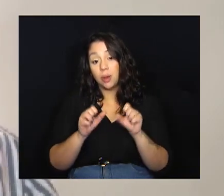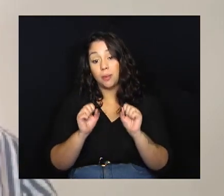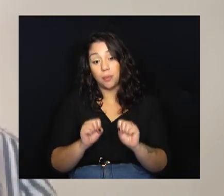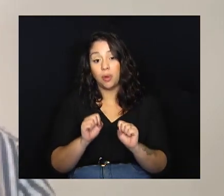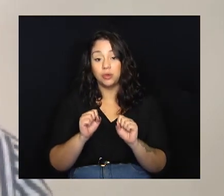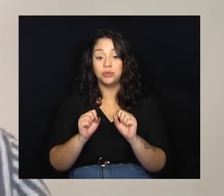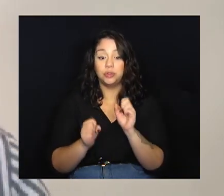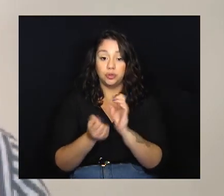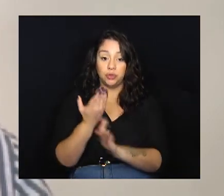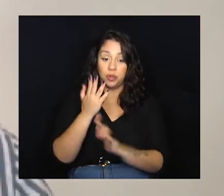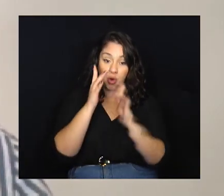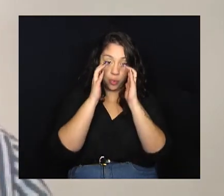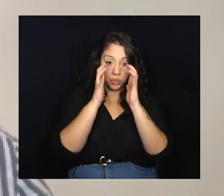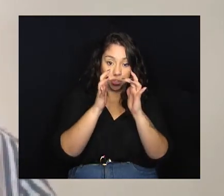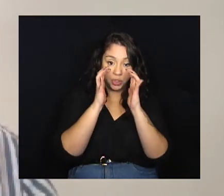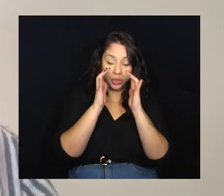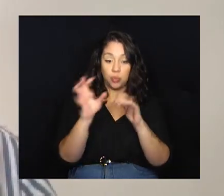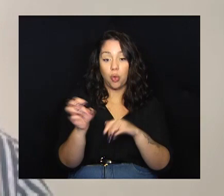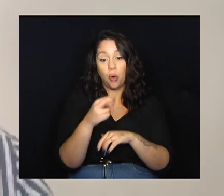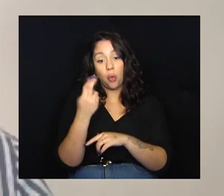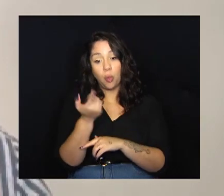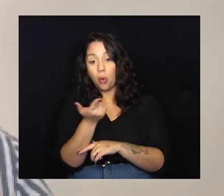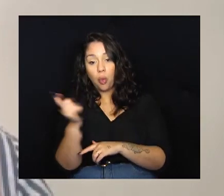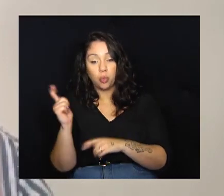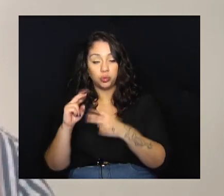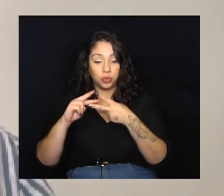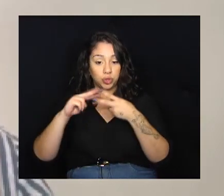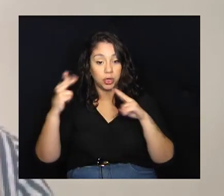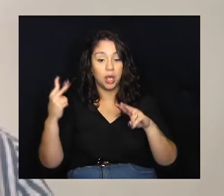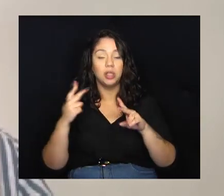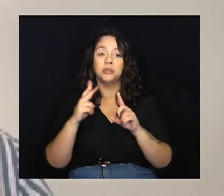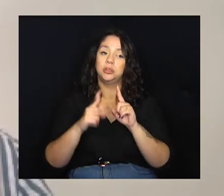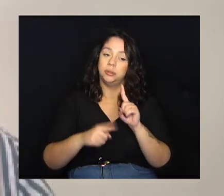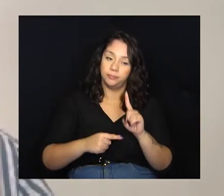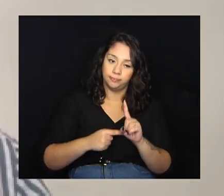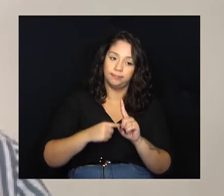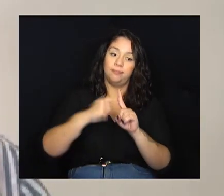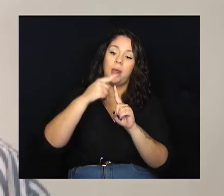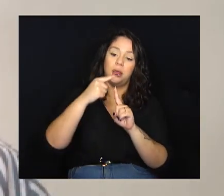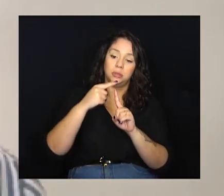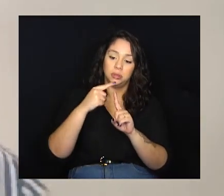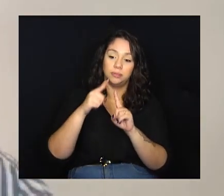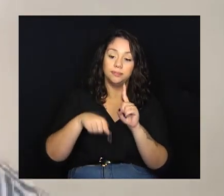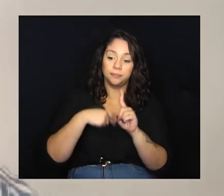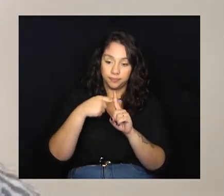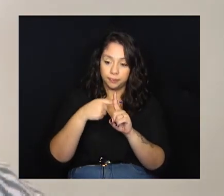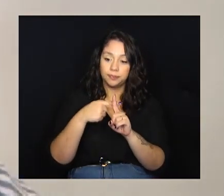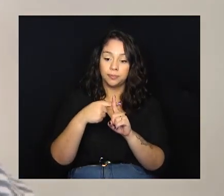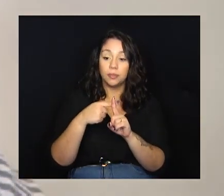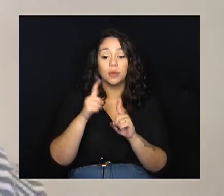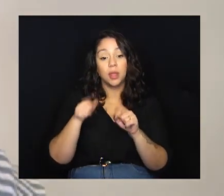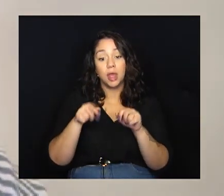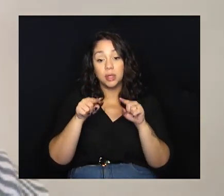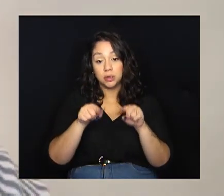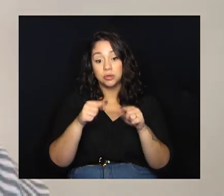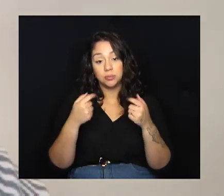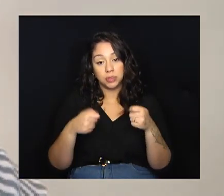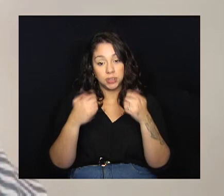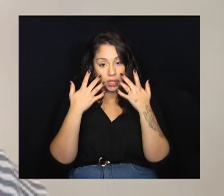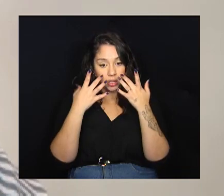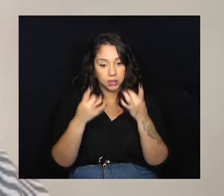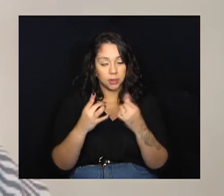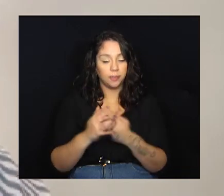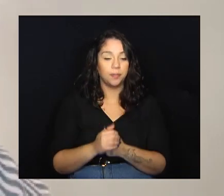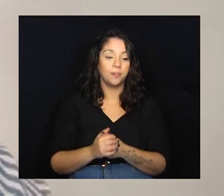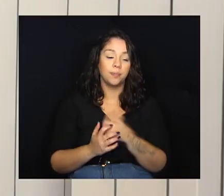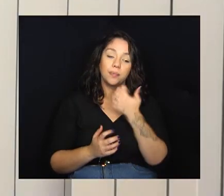o autismo ou alguma condição Genética é aumentado né então é nesse sentido que a gente tem que se atentar então